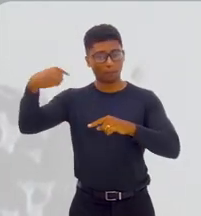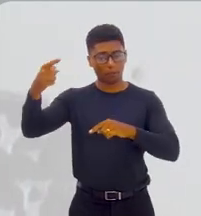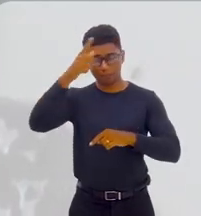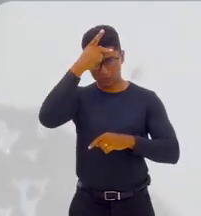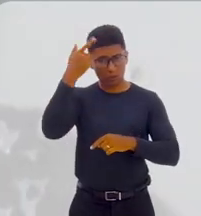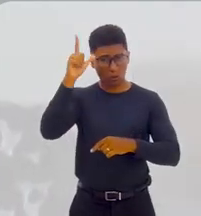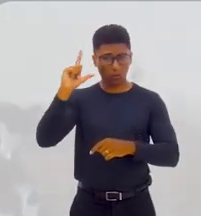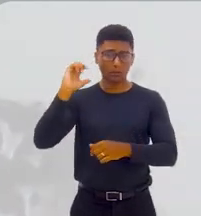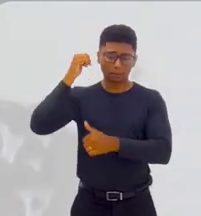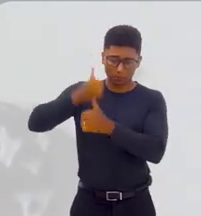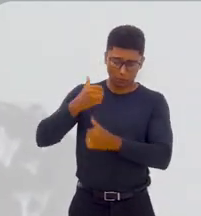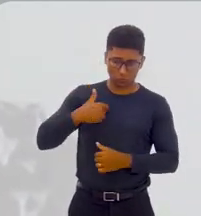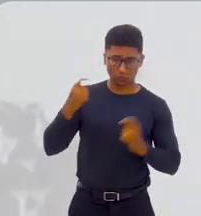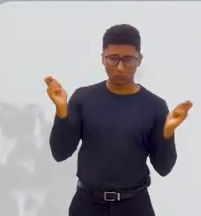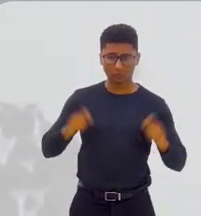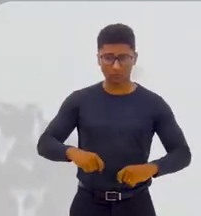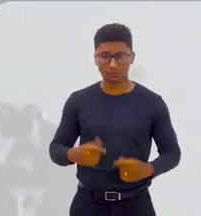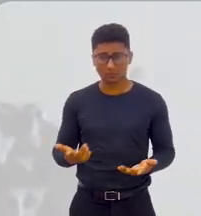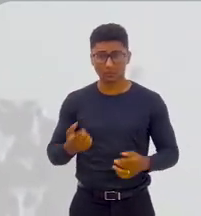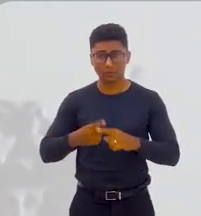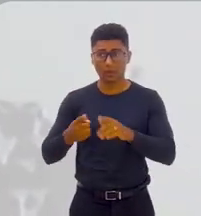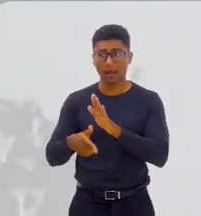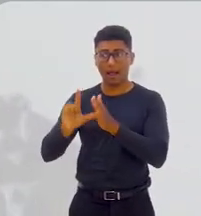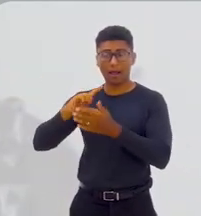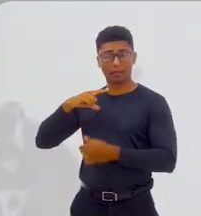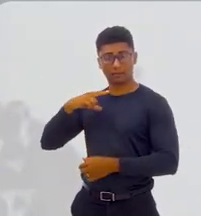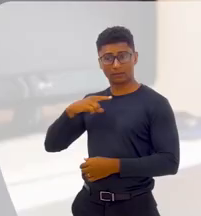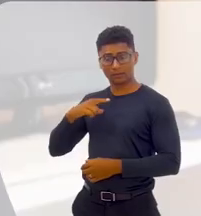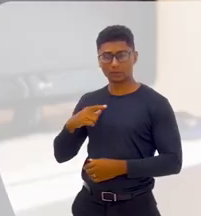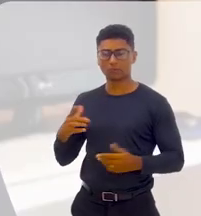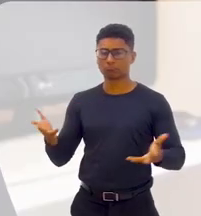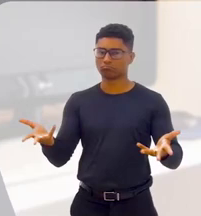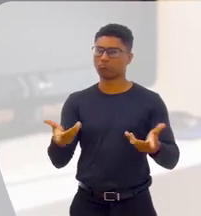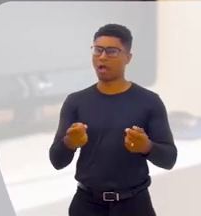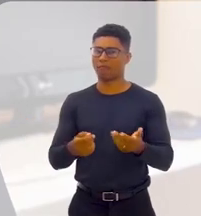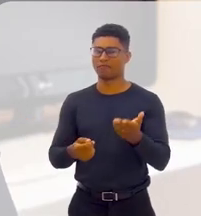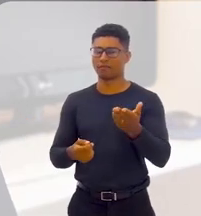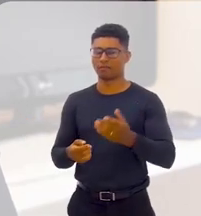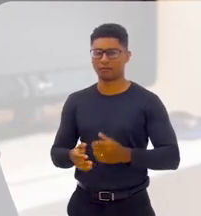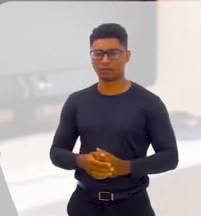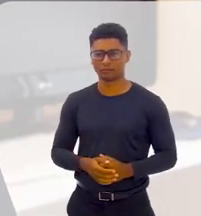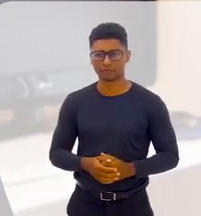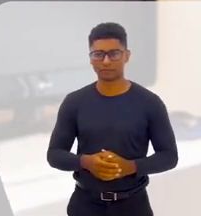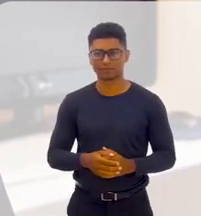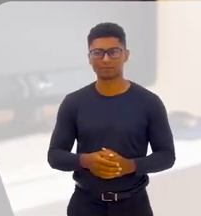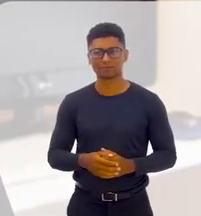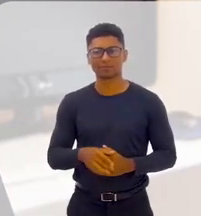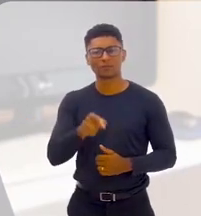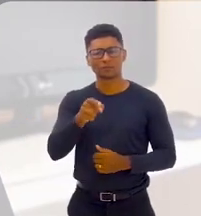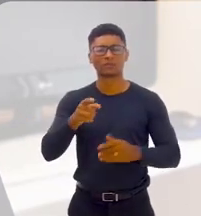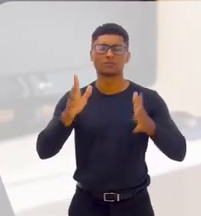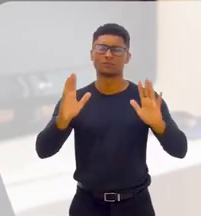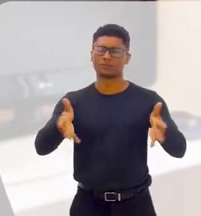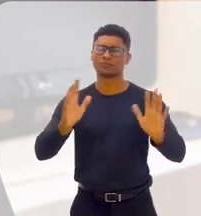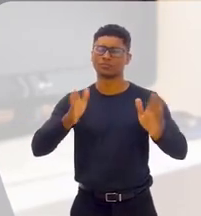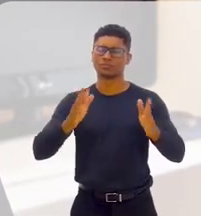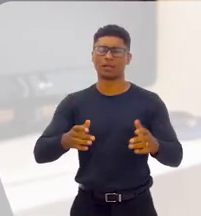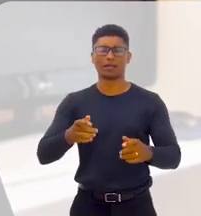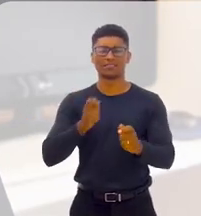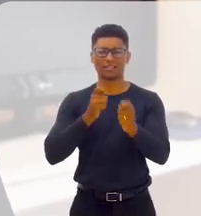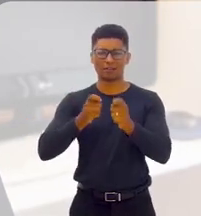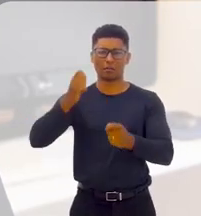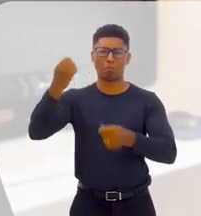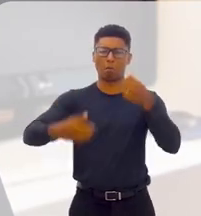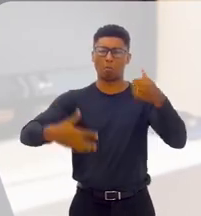esse trabalho. Porque antes de mim teve alguém. Entendeu? É uma Maravilha, missão. perfeito. Eu ia te falar, mas você já tem dito ao longo